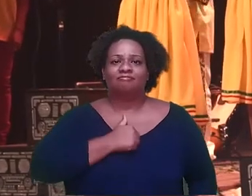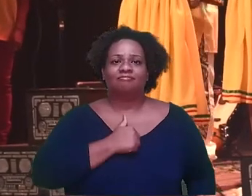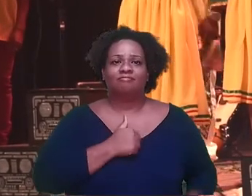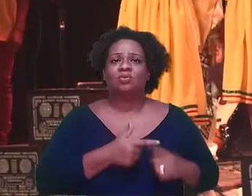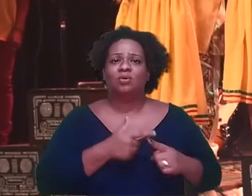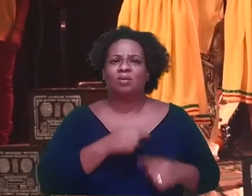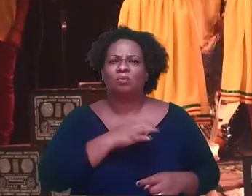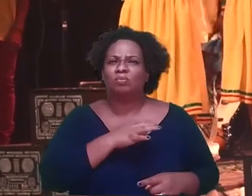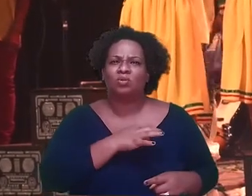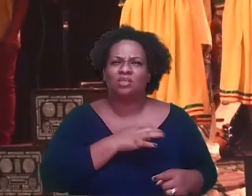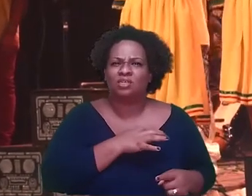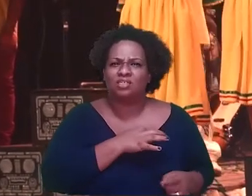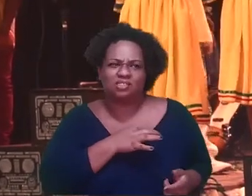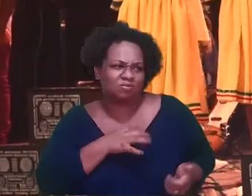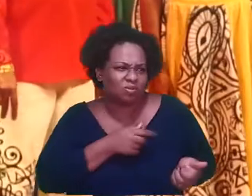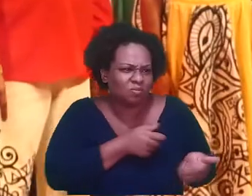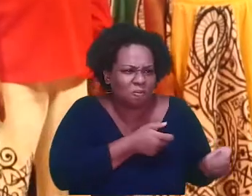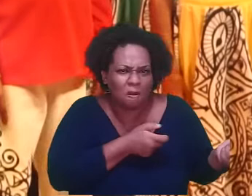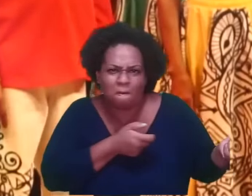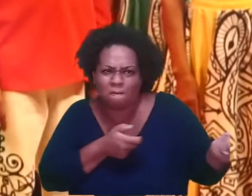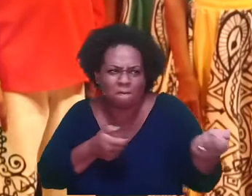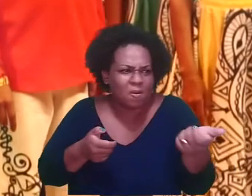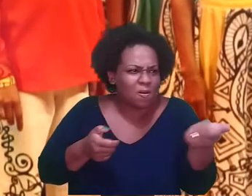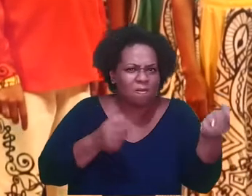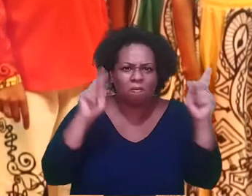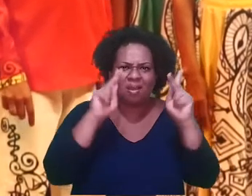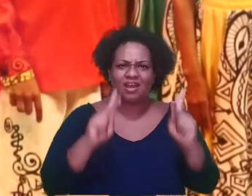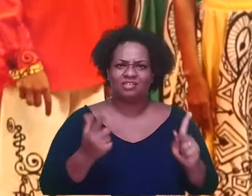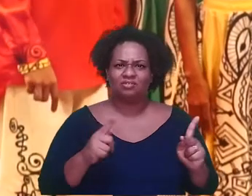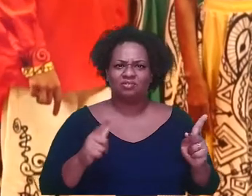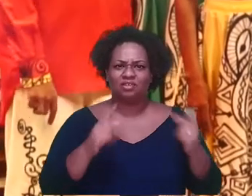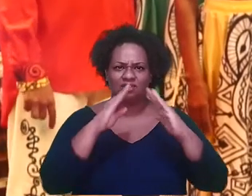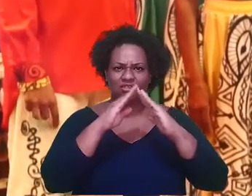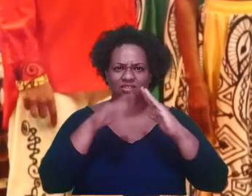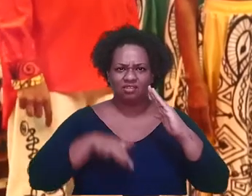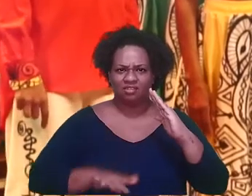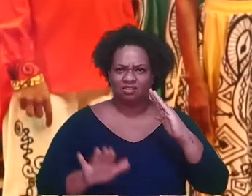compromisso, não tem recurso. Abaixo a violência policial,